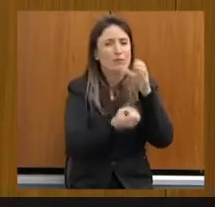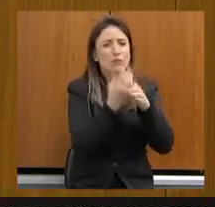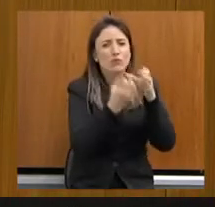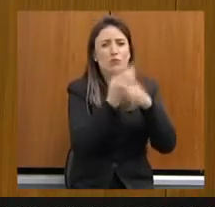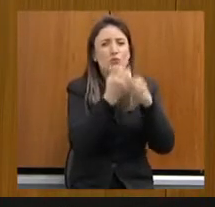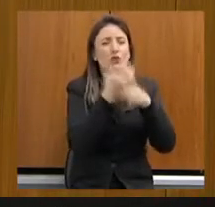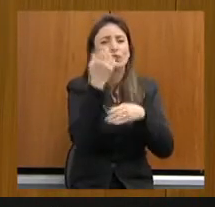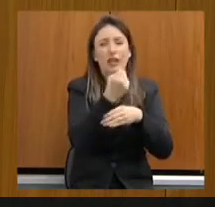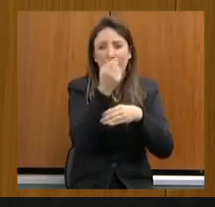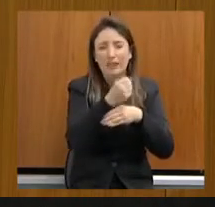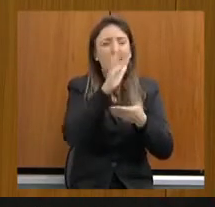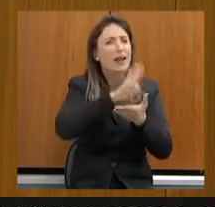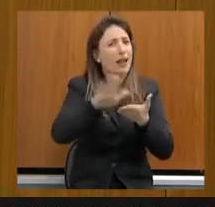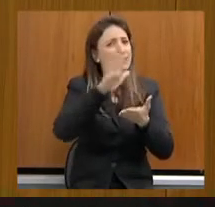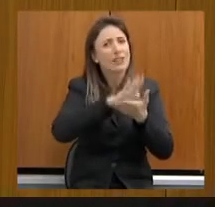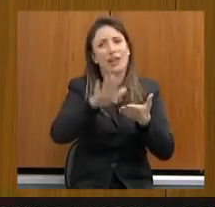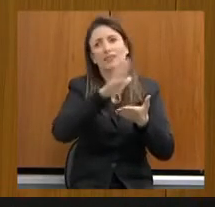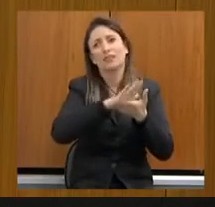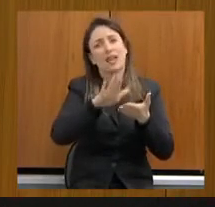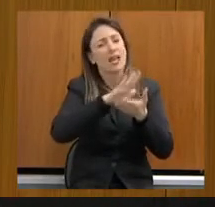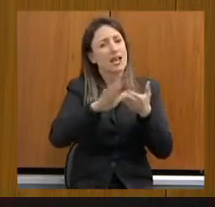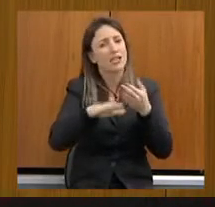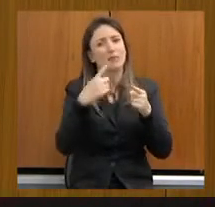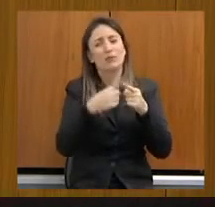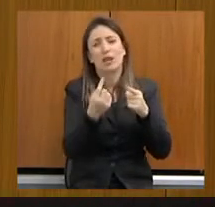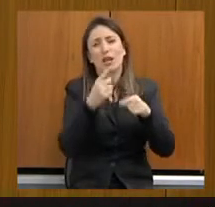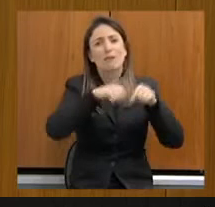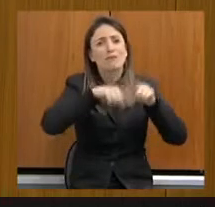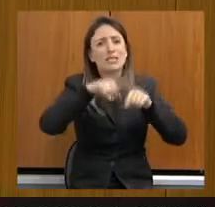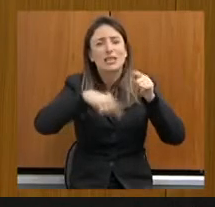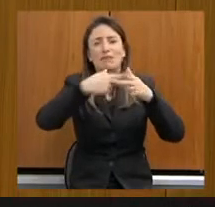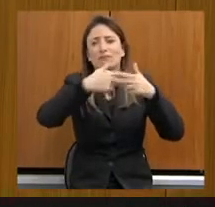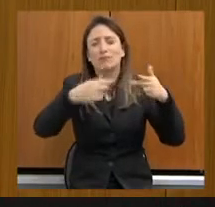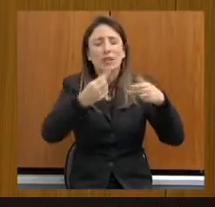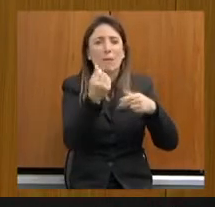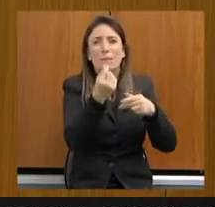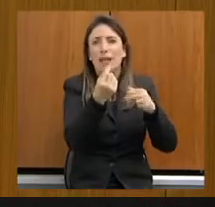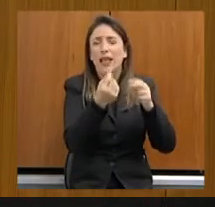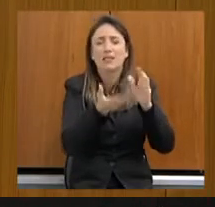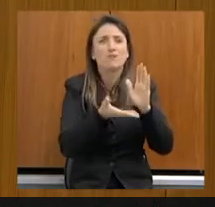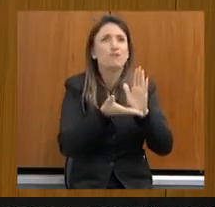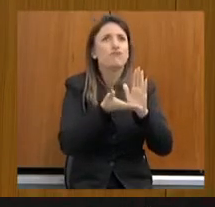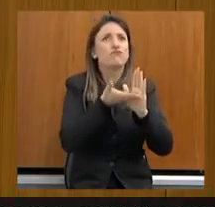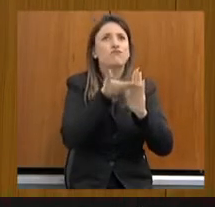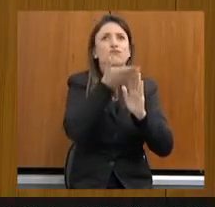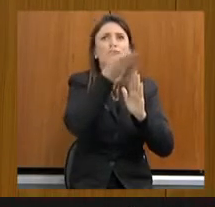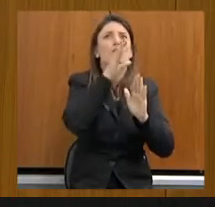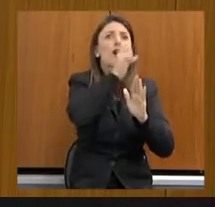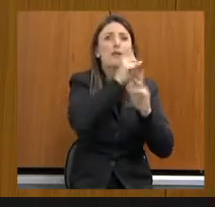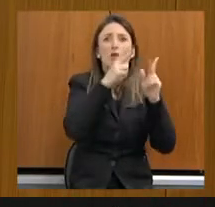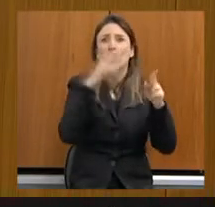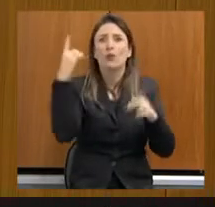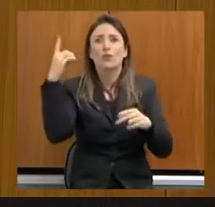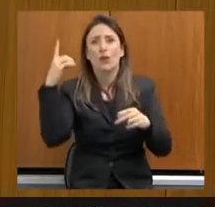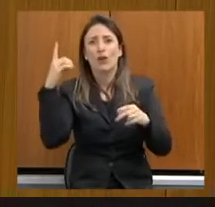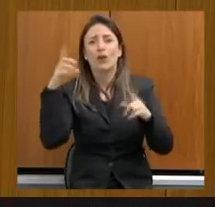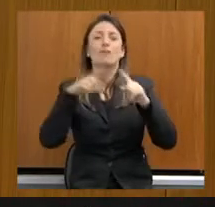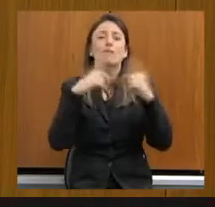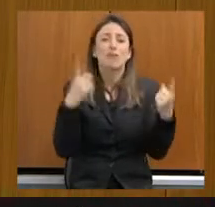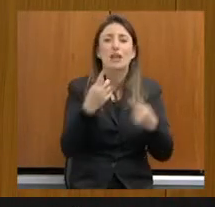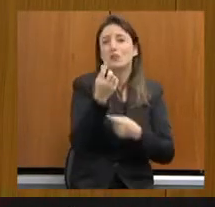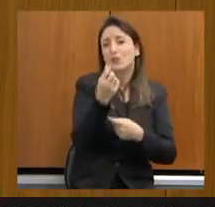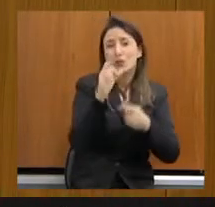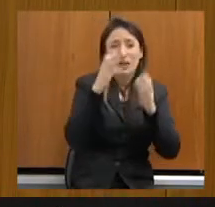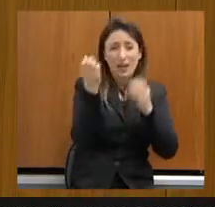Os insumos é só vem a preço de dólares e o produto leite é vendido a preço de